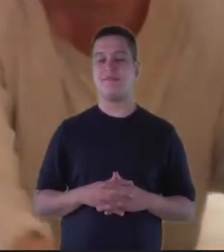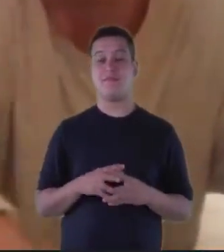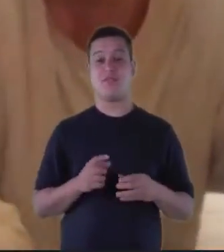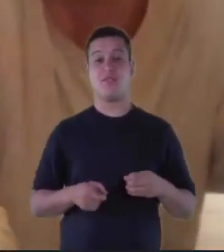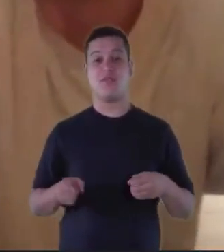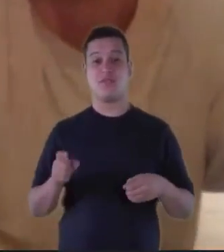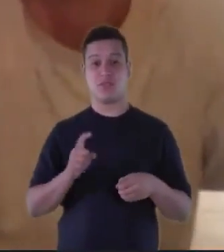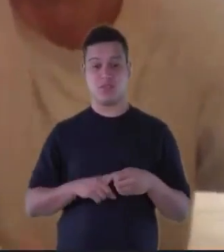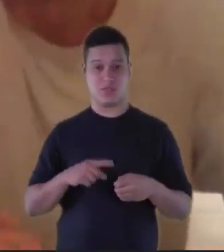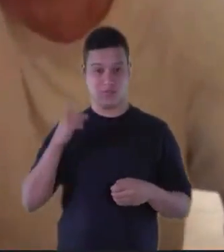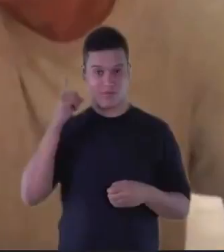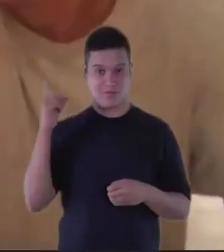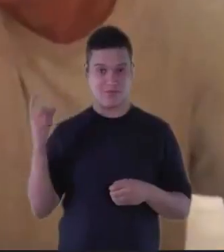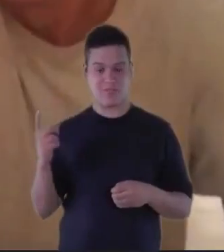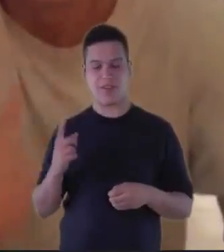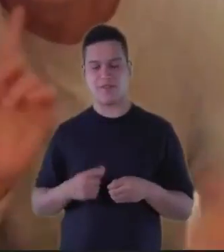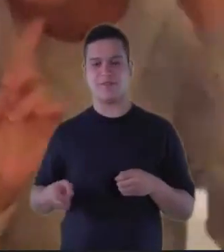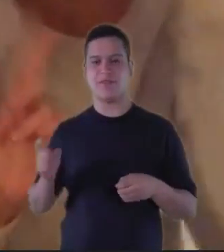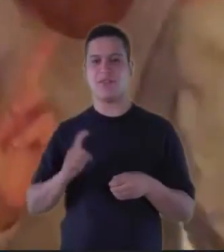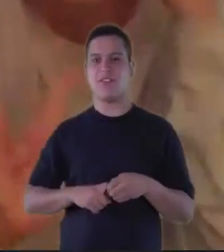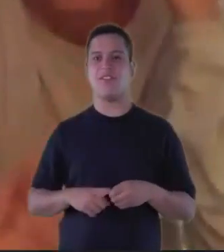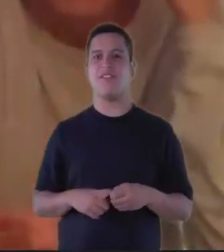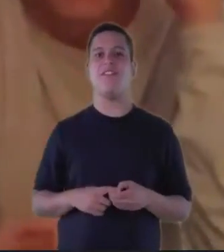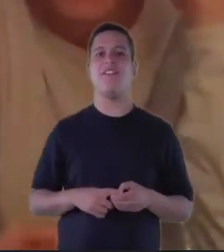Tom? Voltou. É que...